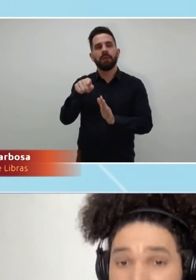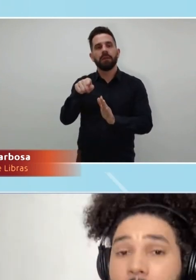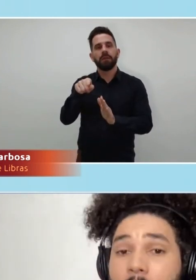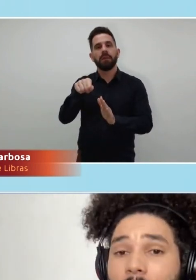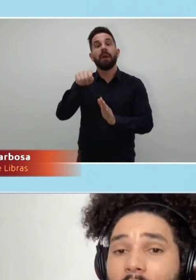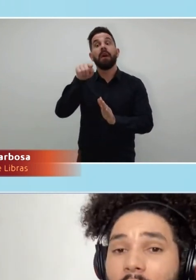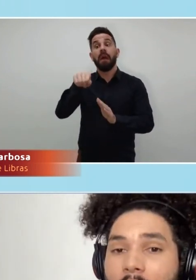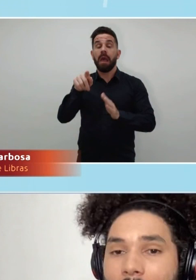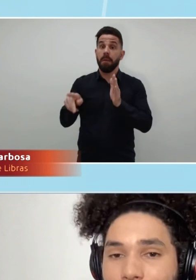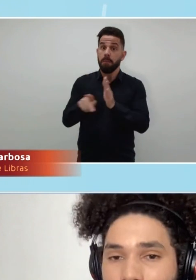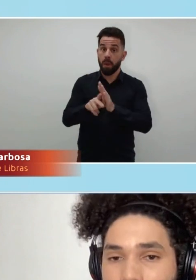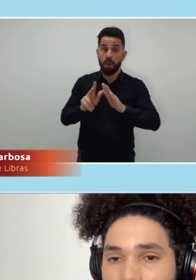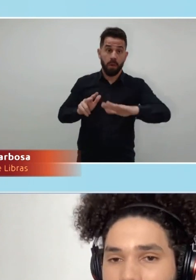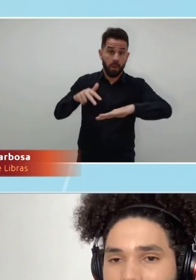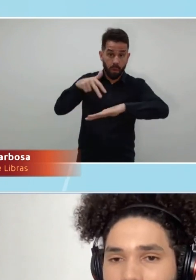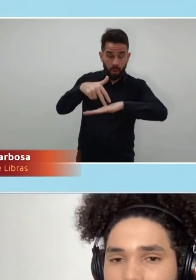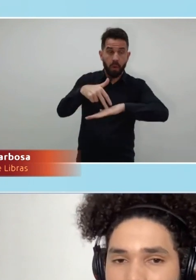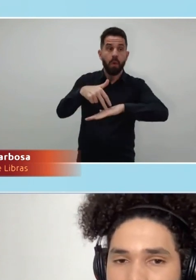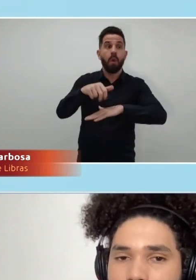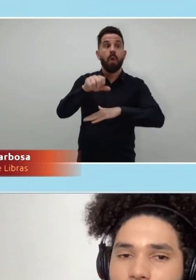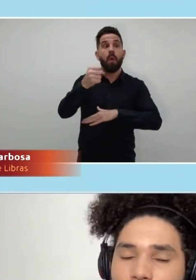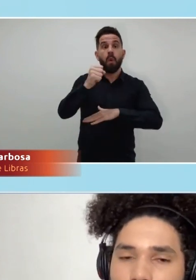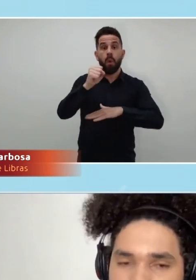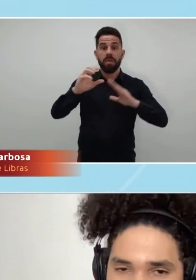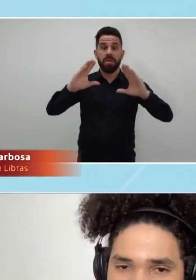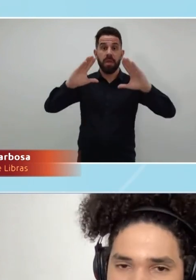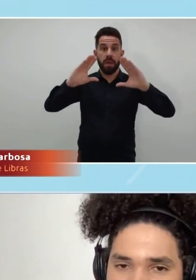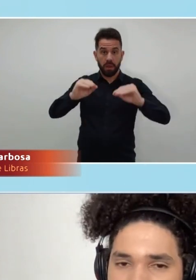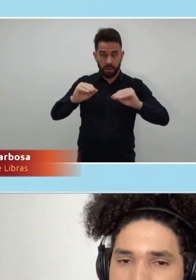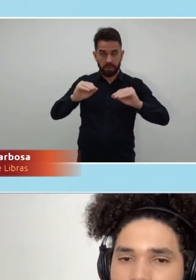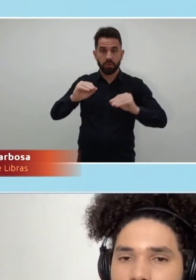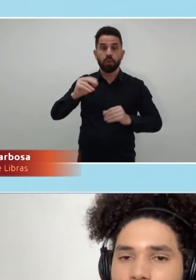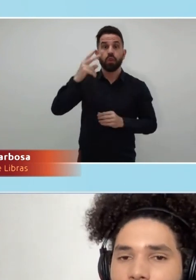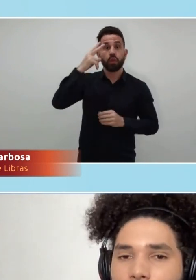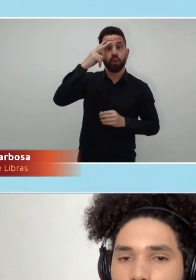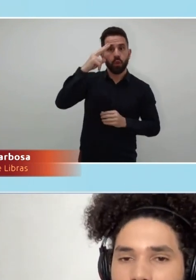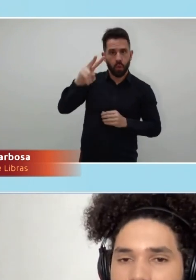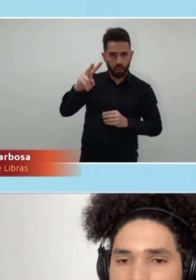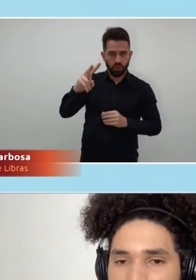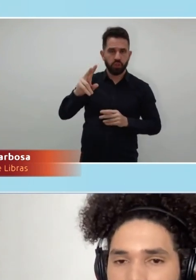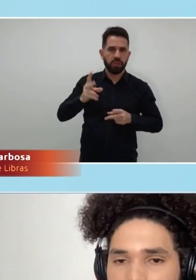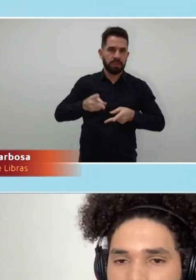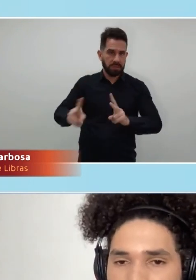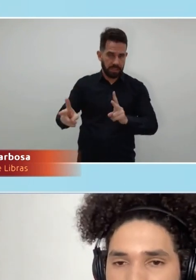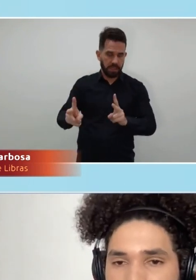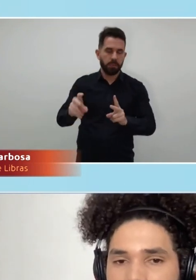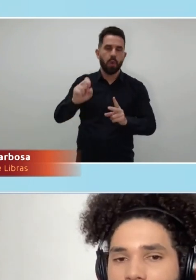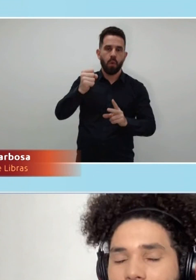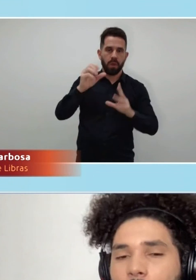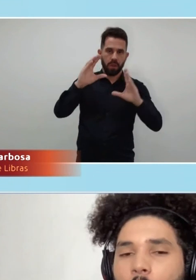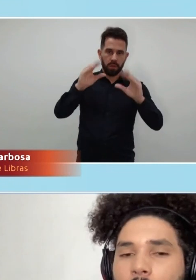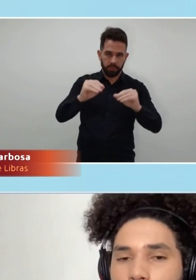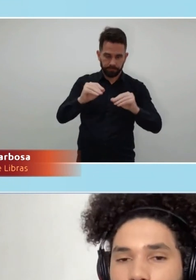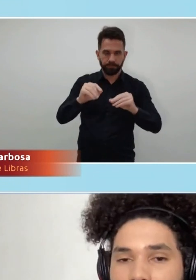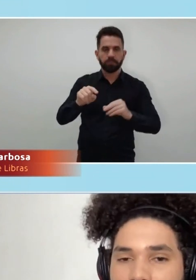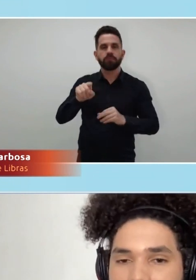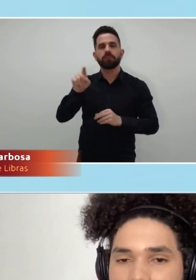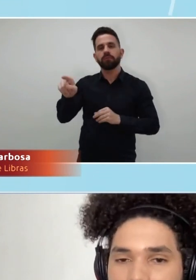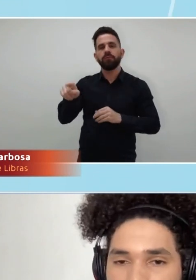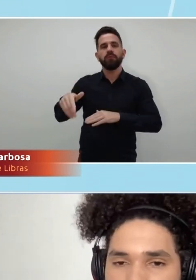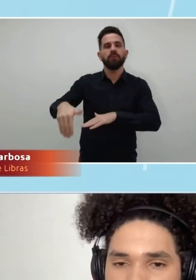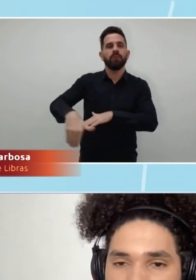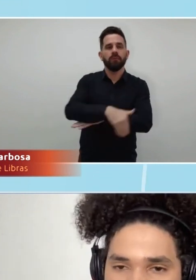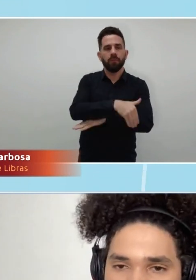encenado às 8 horas da noite, nos 2 dias. O Teatro Novo Ato fica na rua Doutor